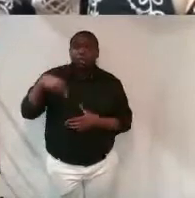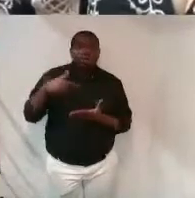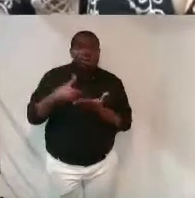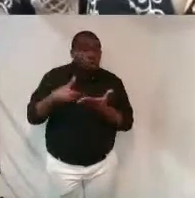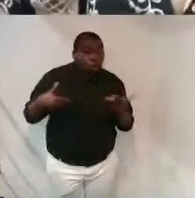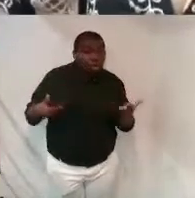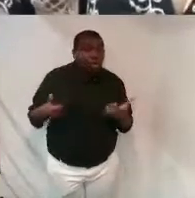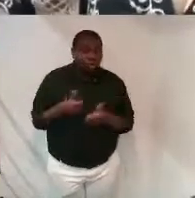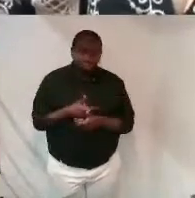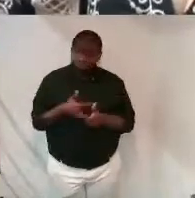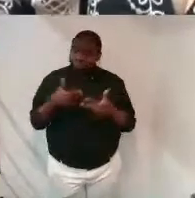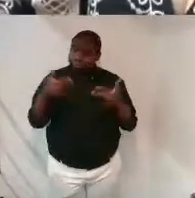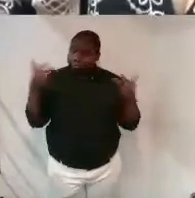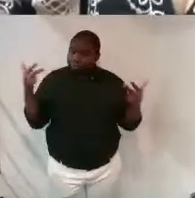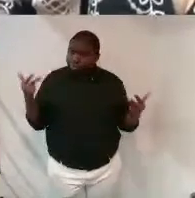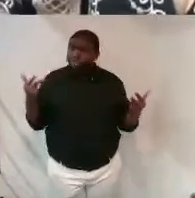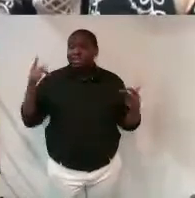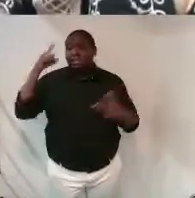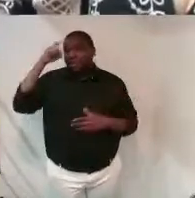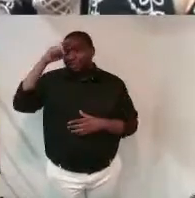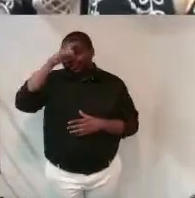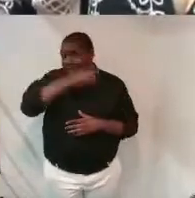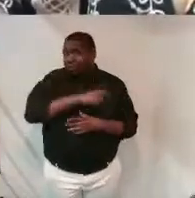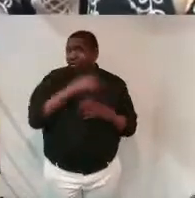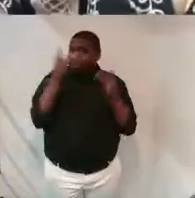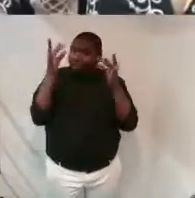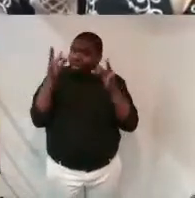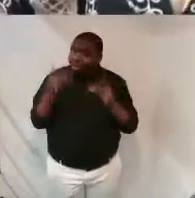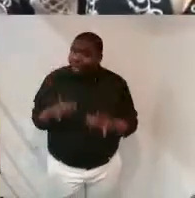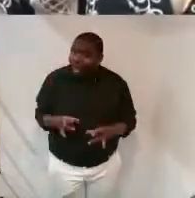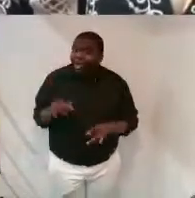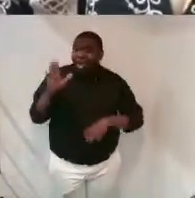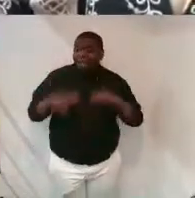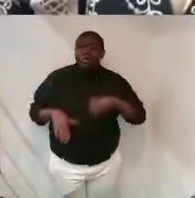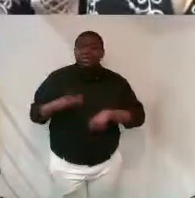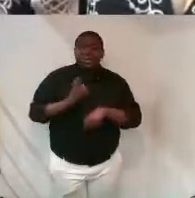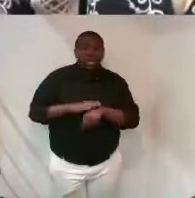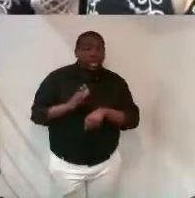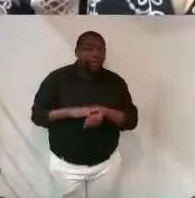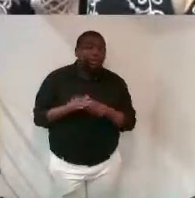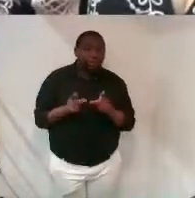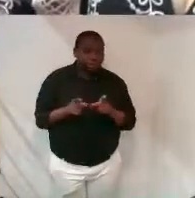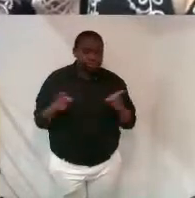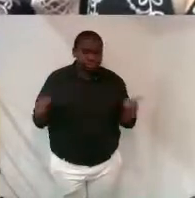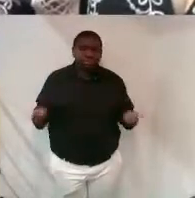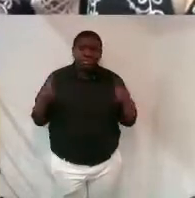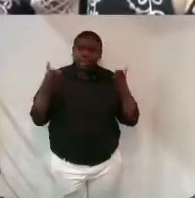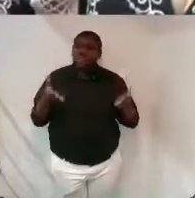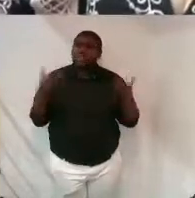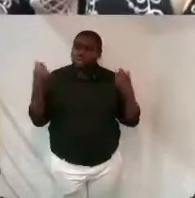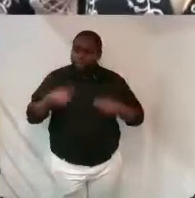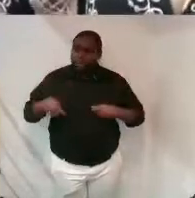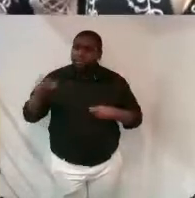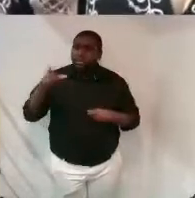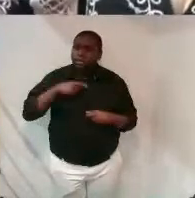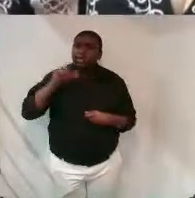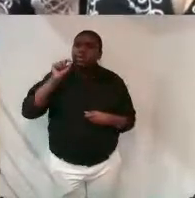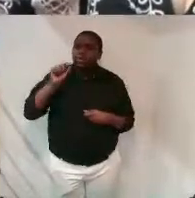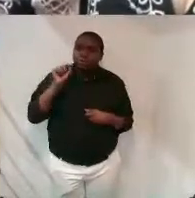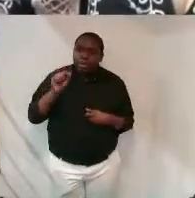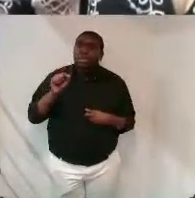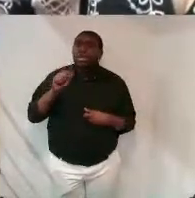muitos recursos, extremamente complexos, muitos deles de longo prazo, e isso exige cada vez mais